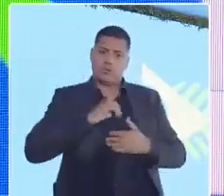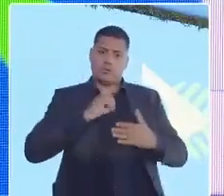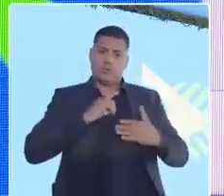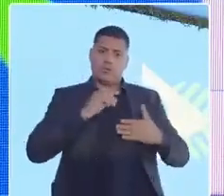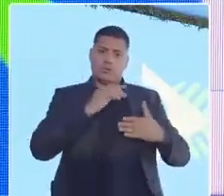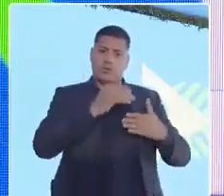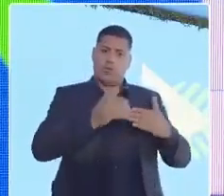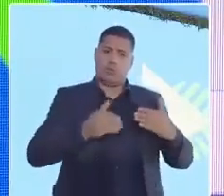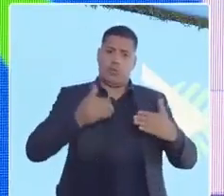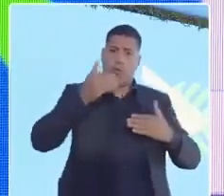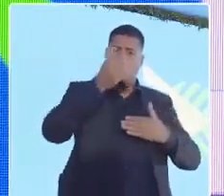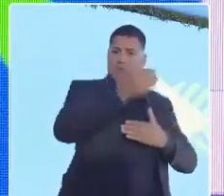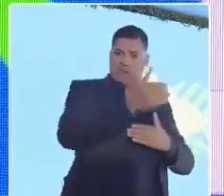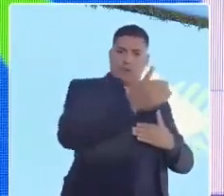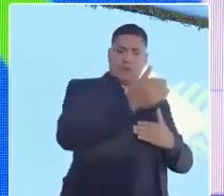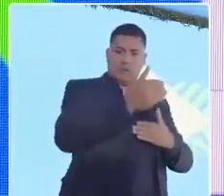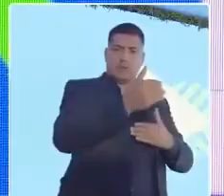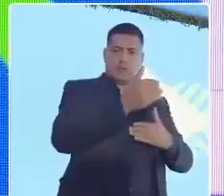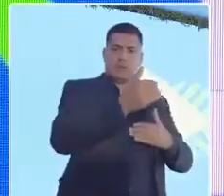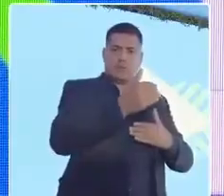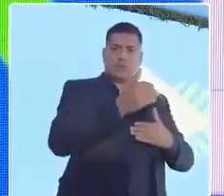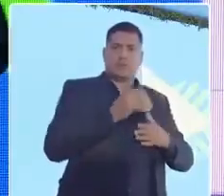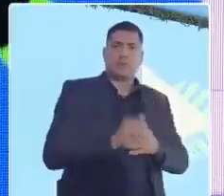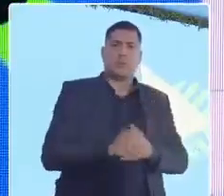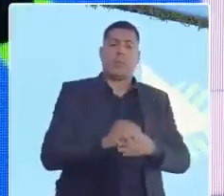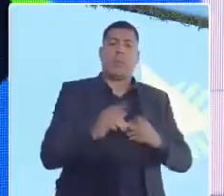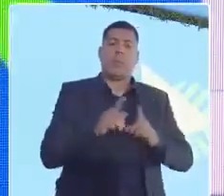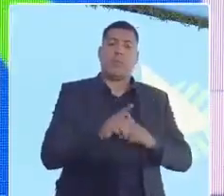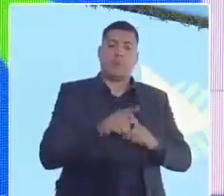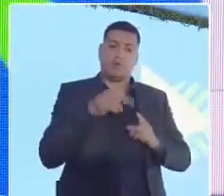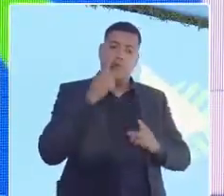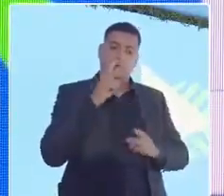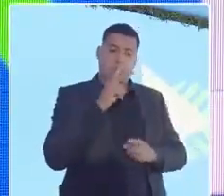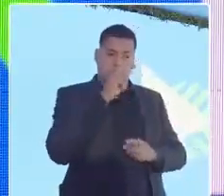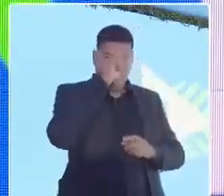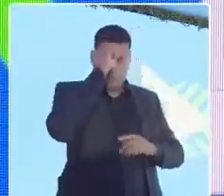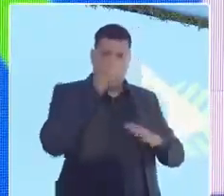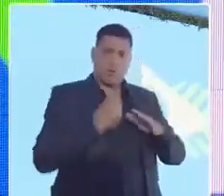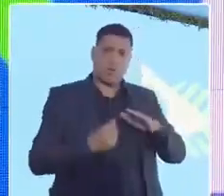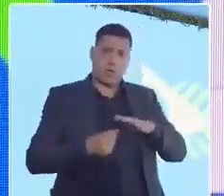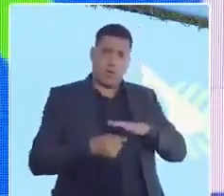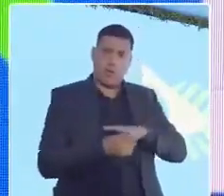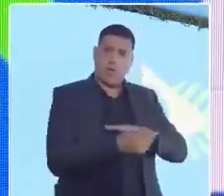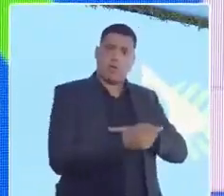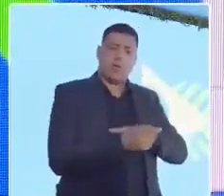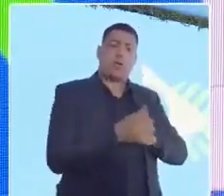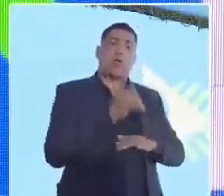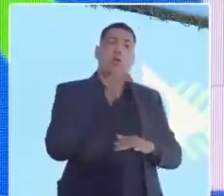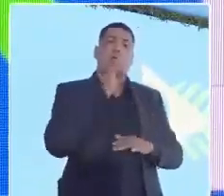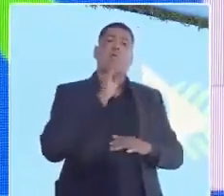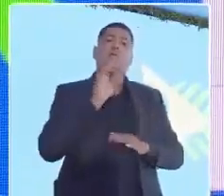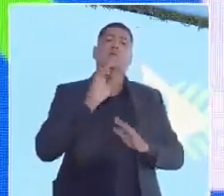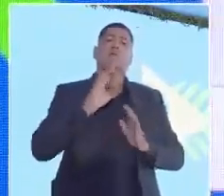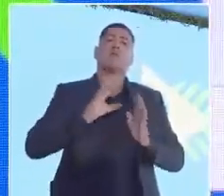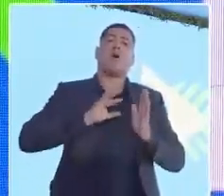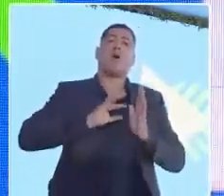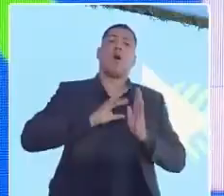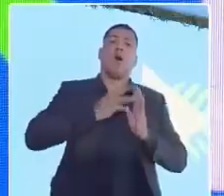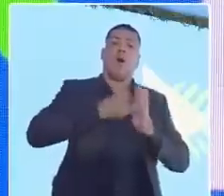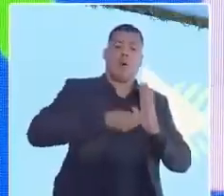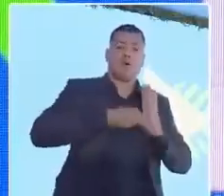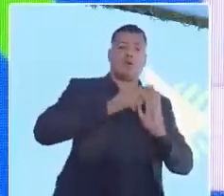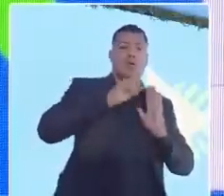mundo com grande potencial para investimentos deixa dar um dado para vocês só a Amazônia já produz 3